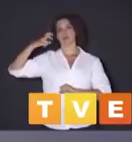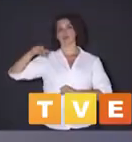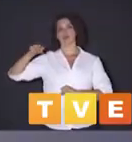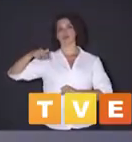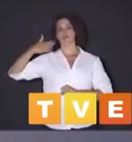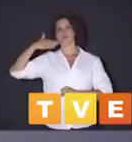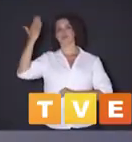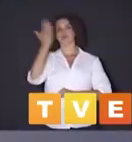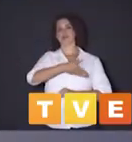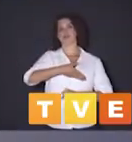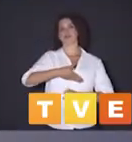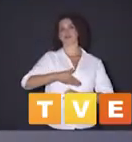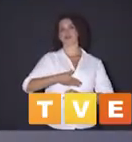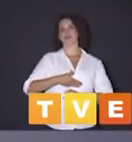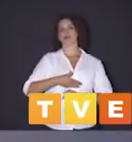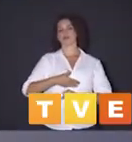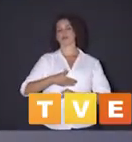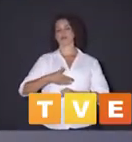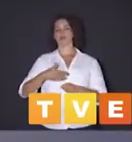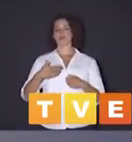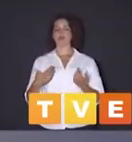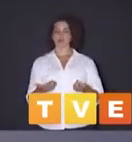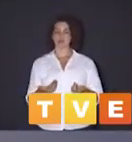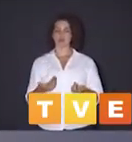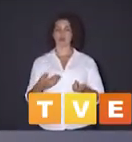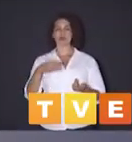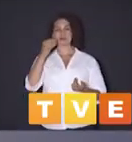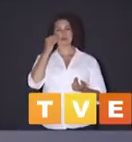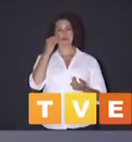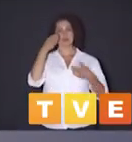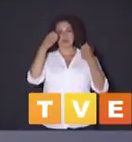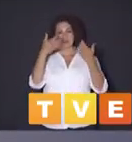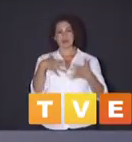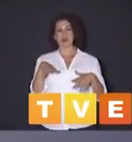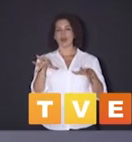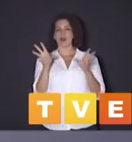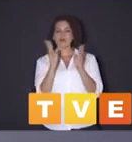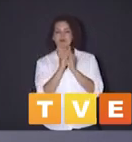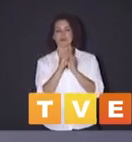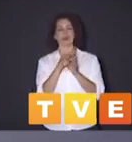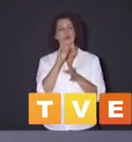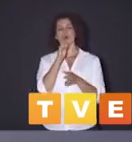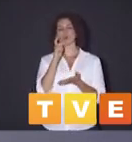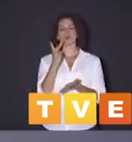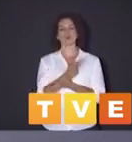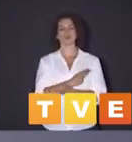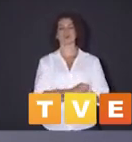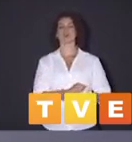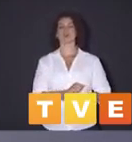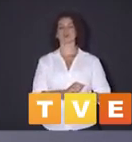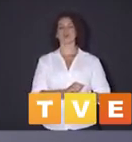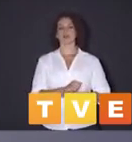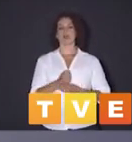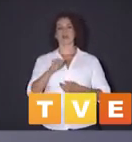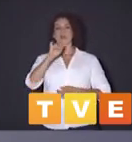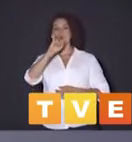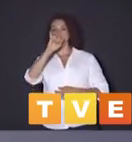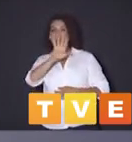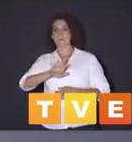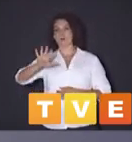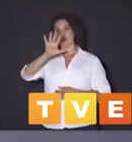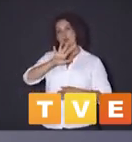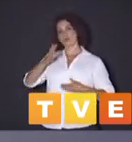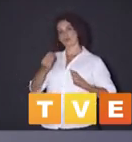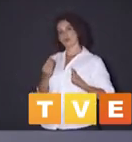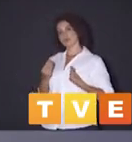então é basicamente tentando explicar rapidamente que acontece pega coloca uma imagem para um sistema desse